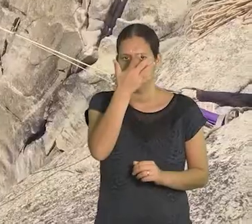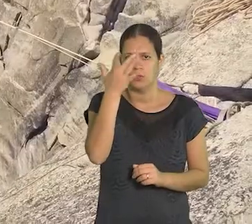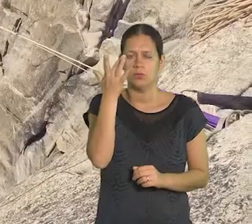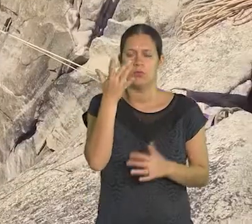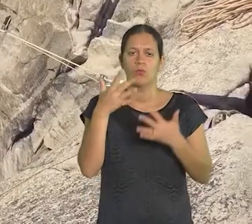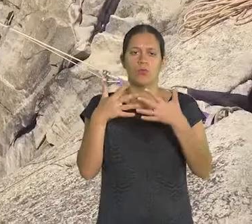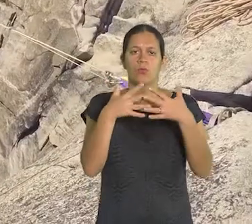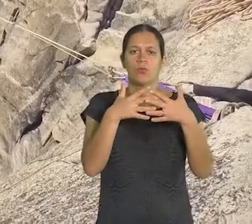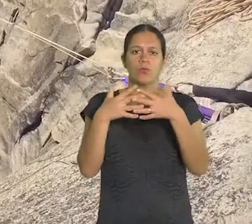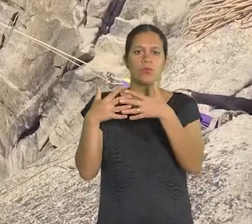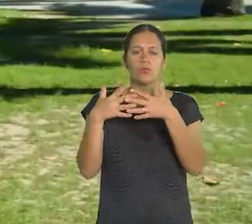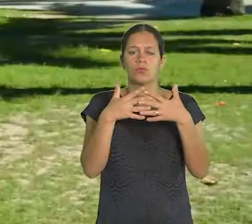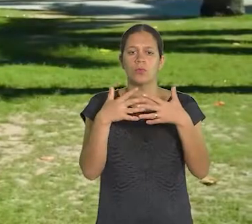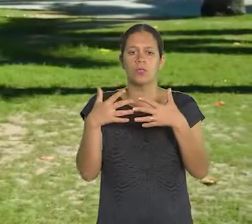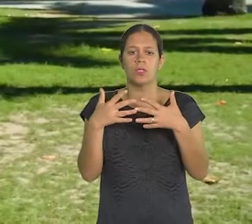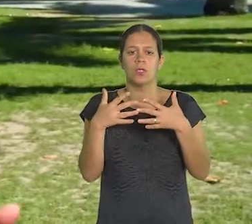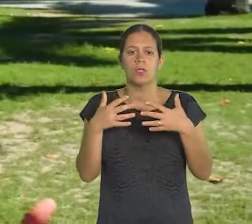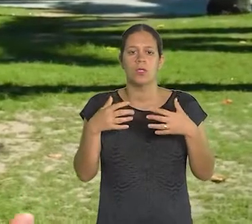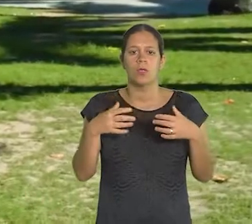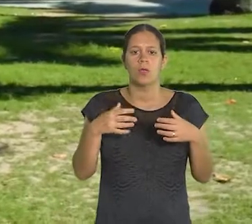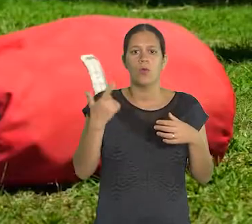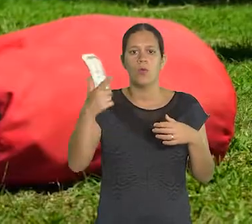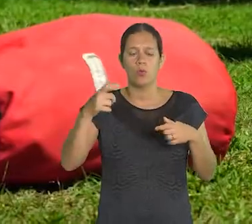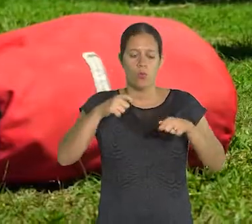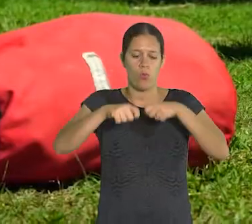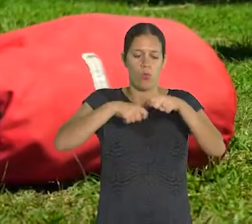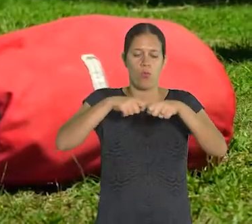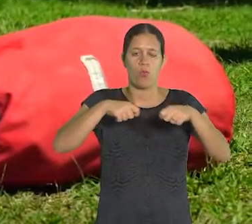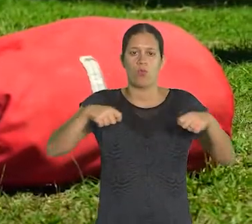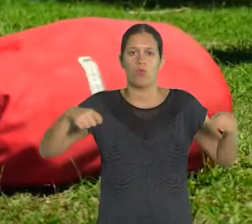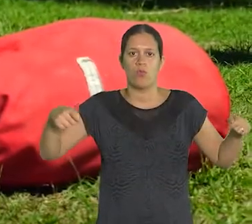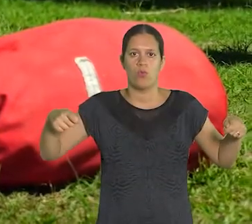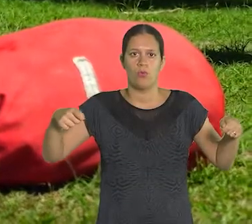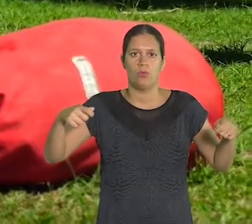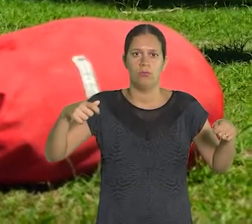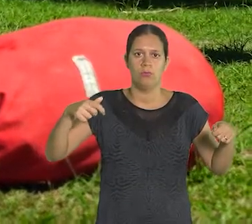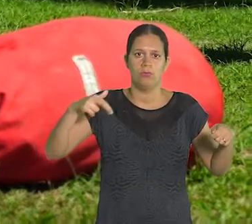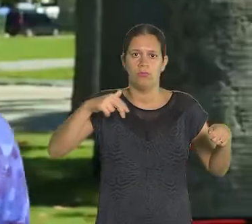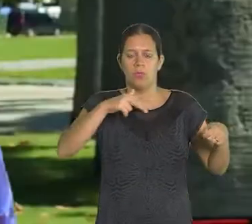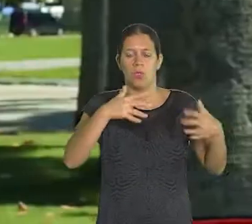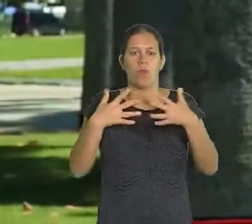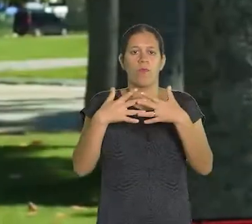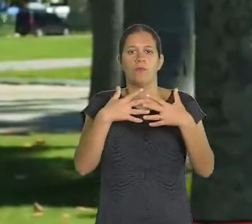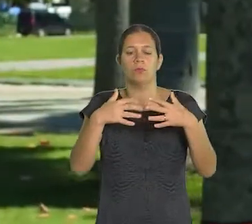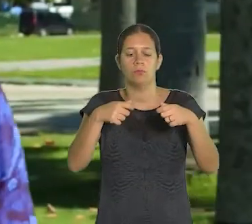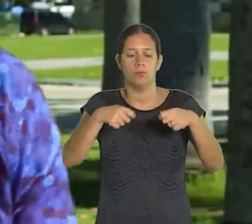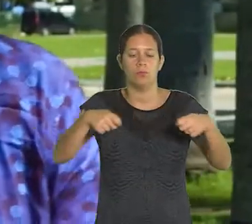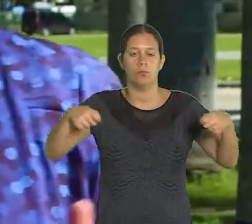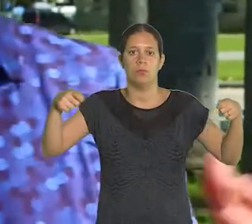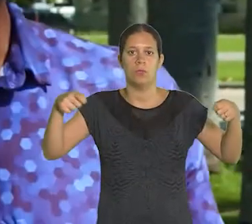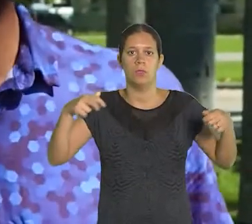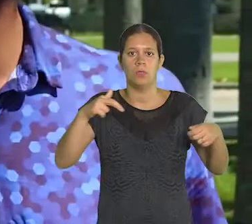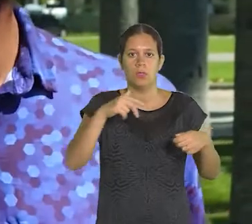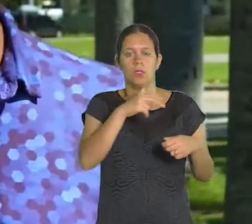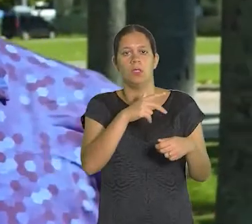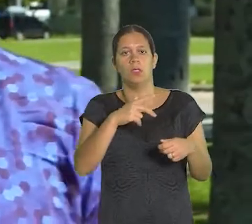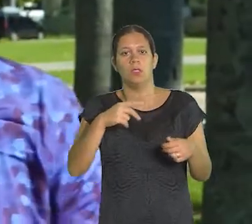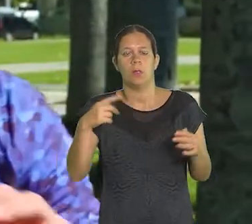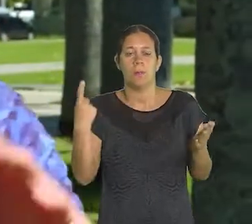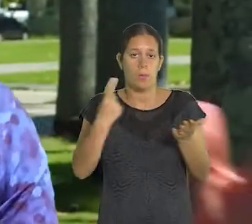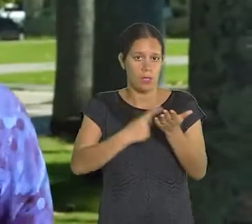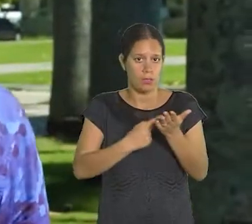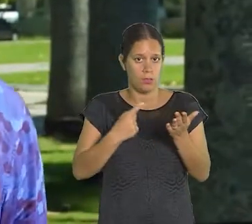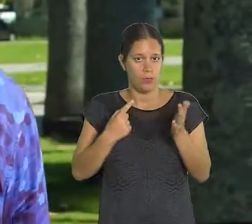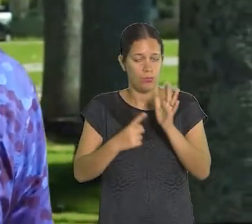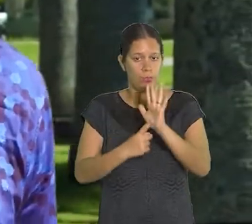Muitas pessoas tendem a confundir o slackline com a corda bamba. A corda bamba surgiu há muito tempo atrás. Se tem histórias